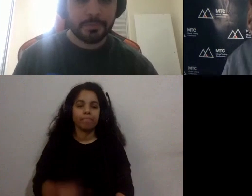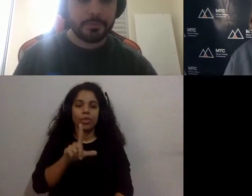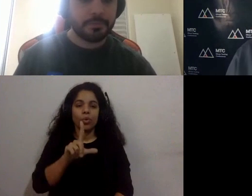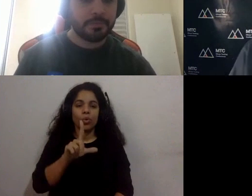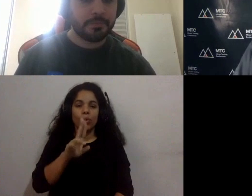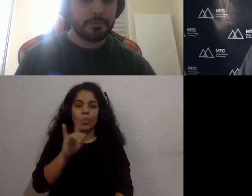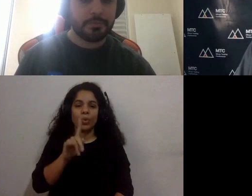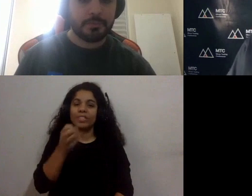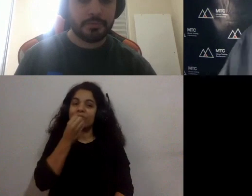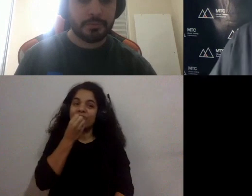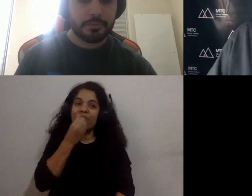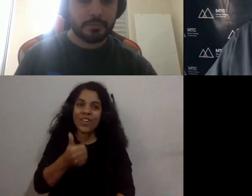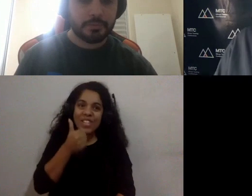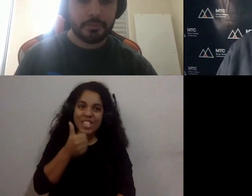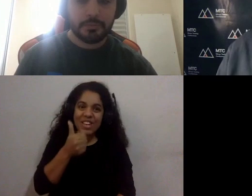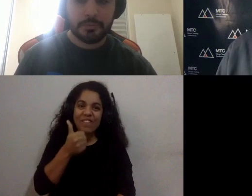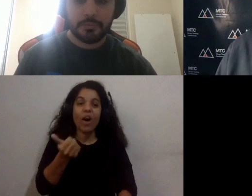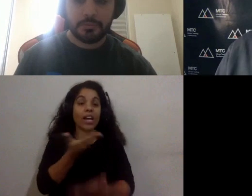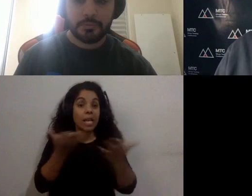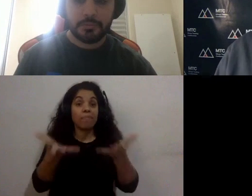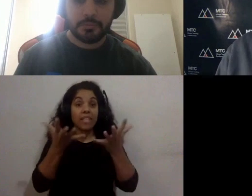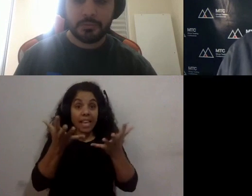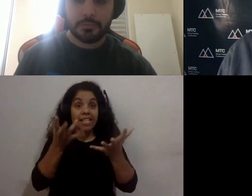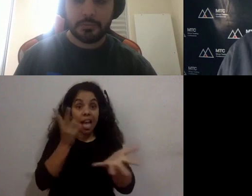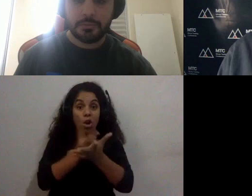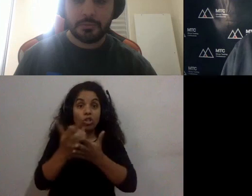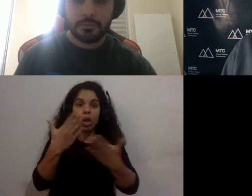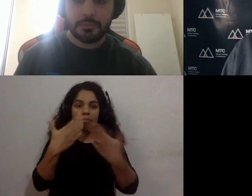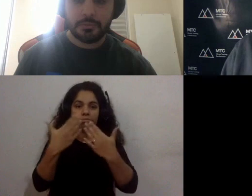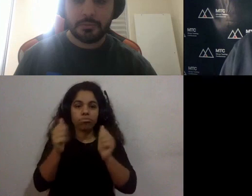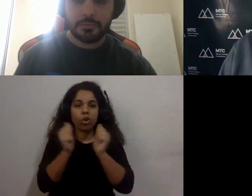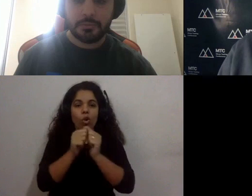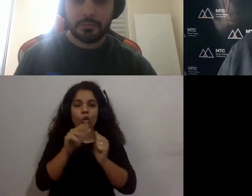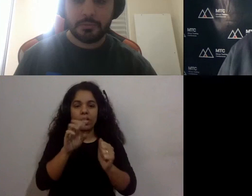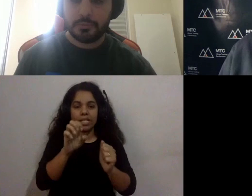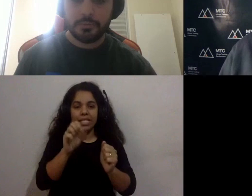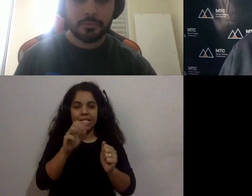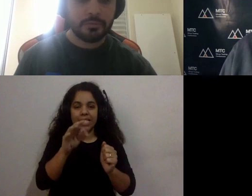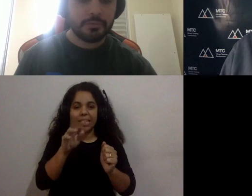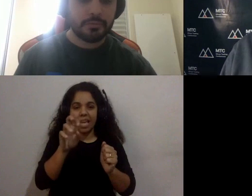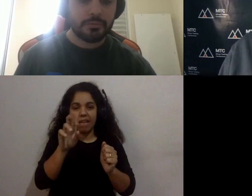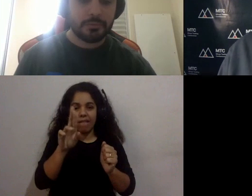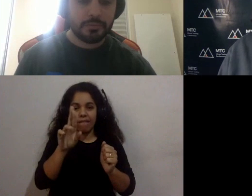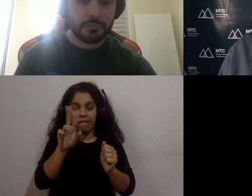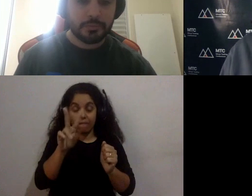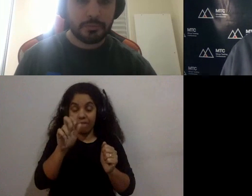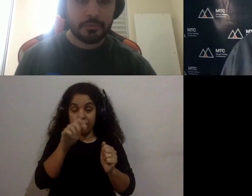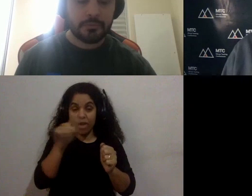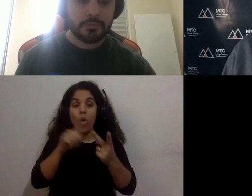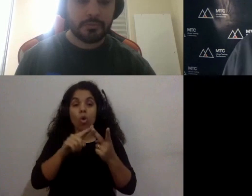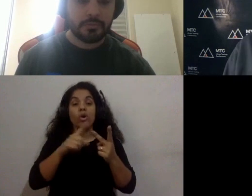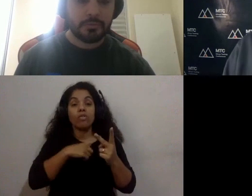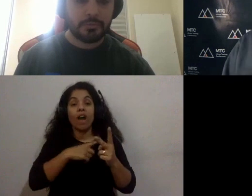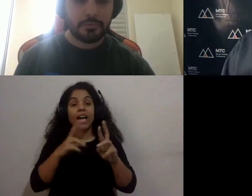É isso aí, gente. Ó, quem quiser continuar esse papo com o Estevão, A gente vai ter uma session aí